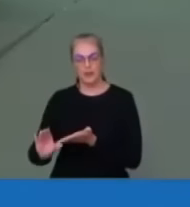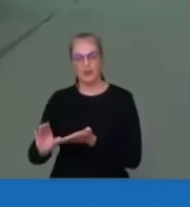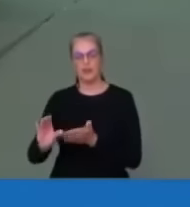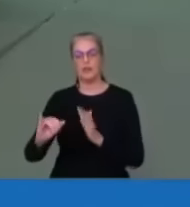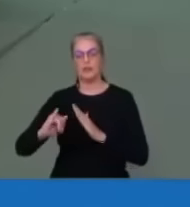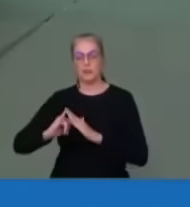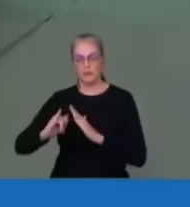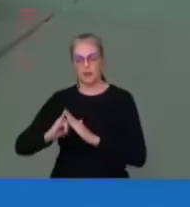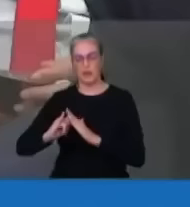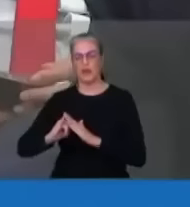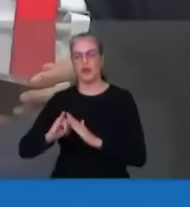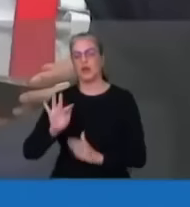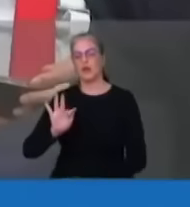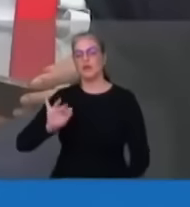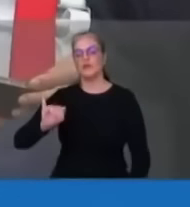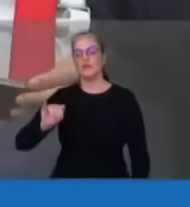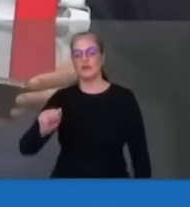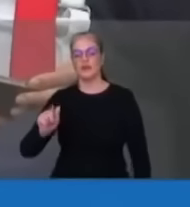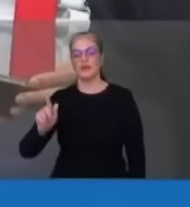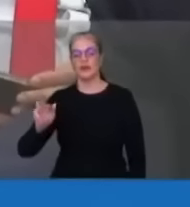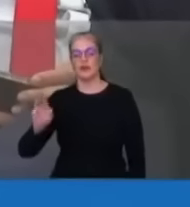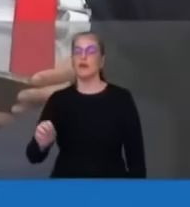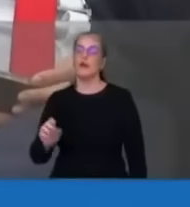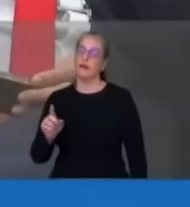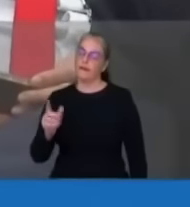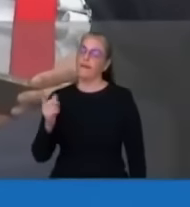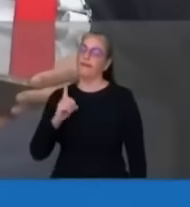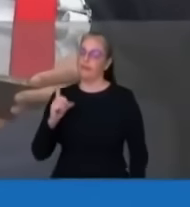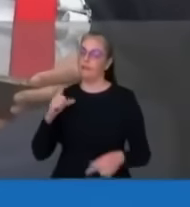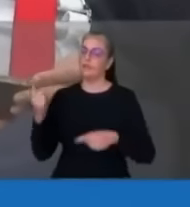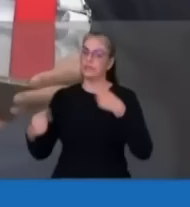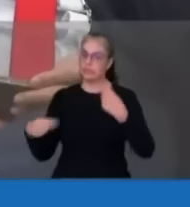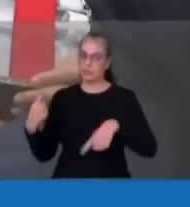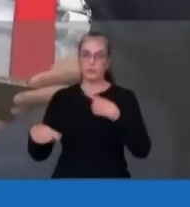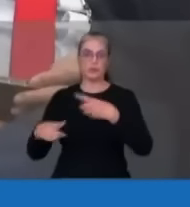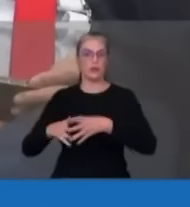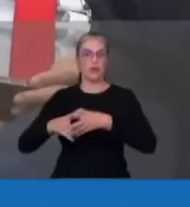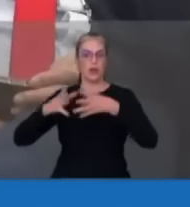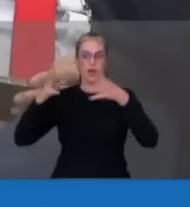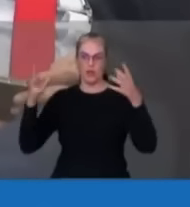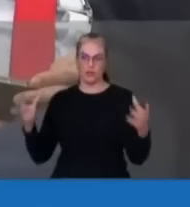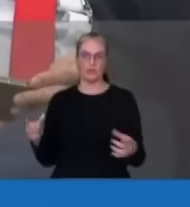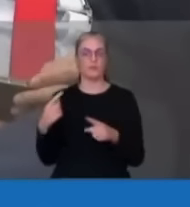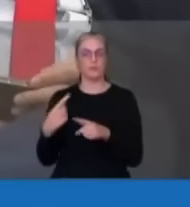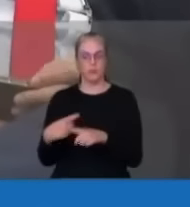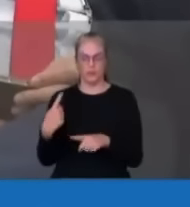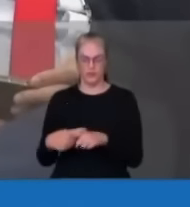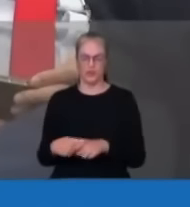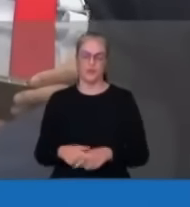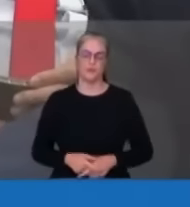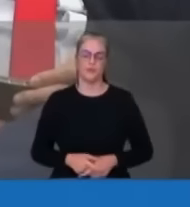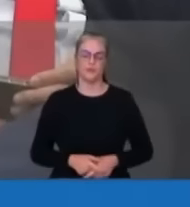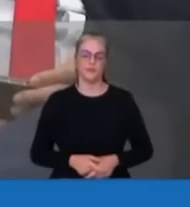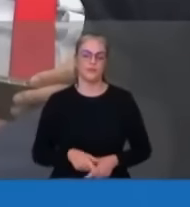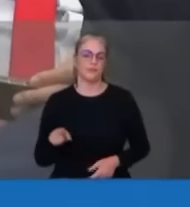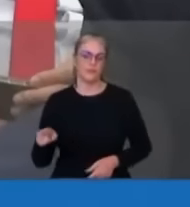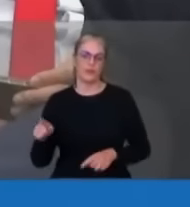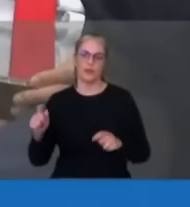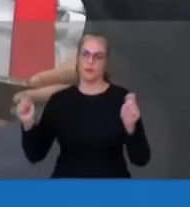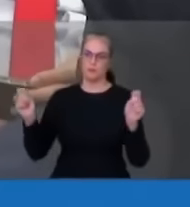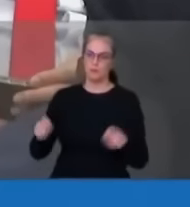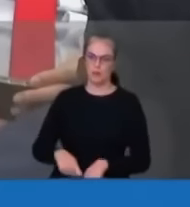esses temas eles são mais urgentes eh eu não sou contra tributação sobre herança